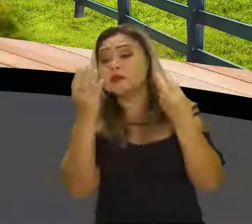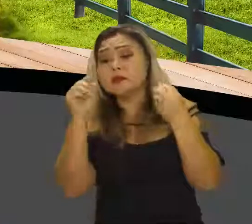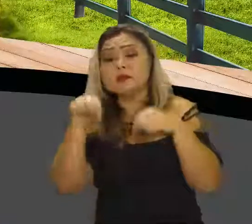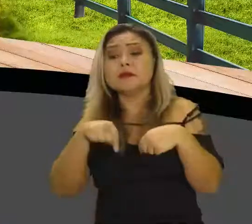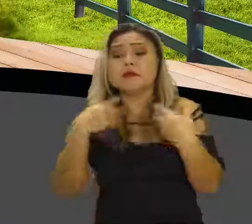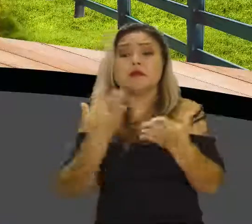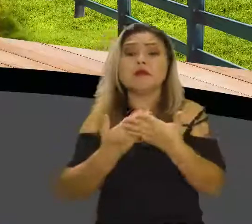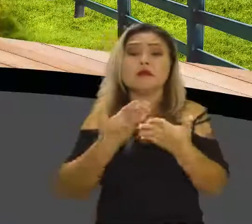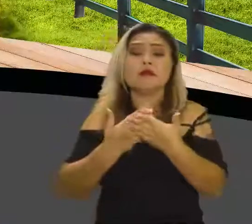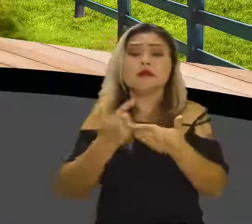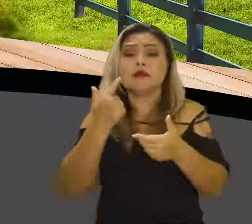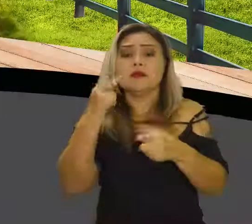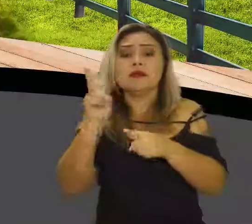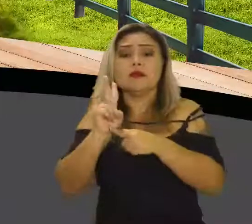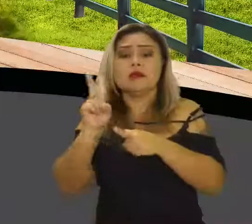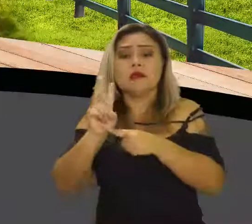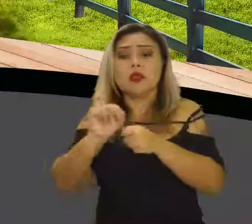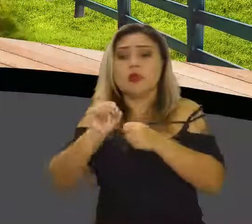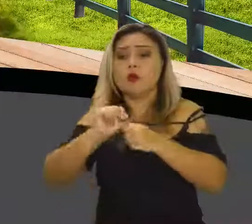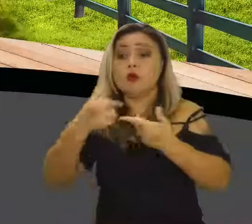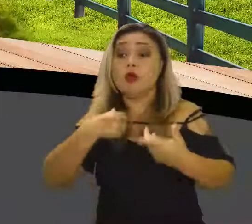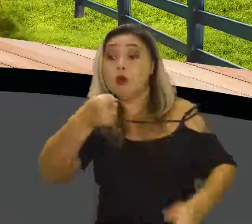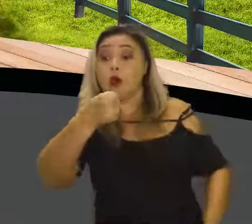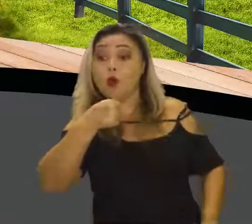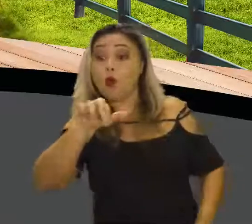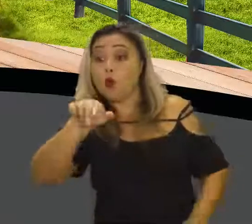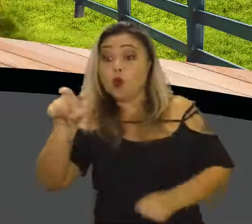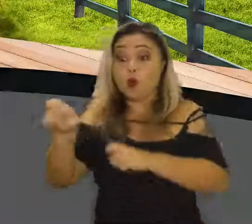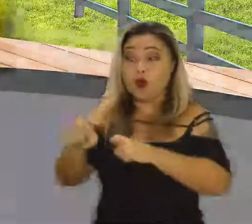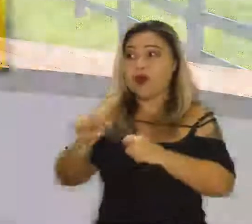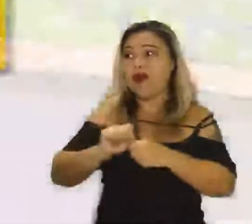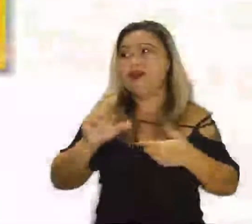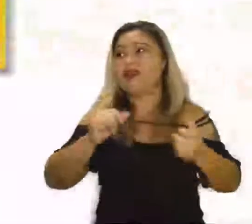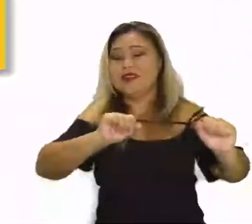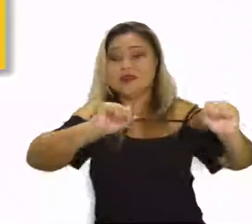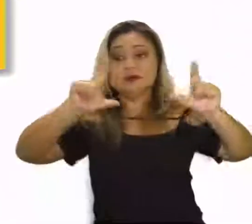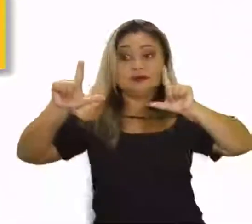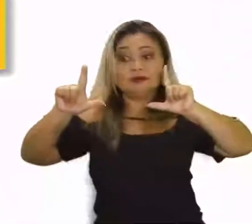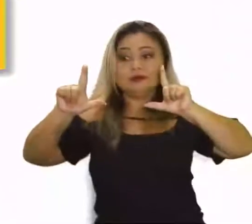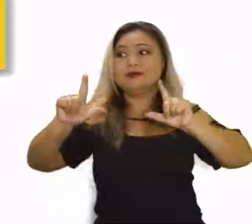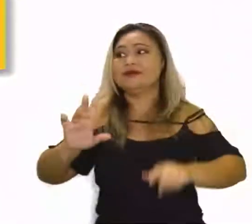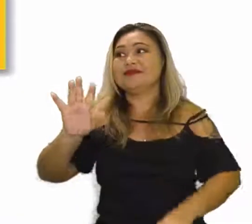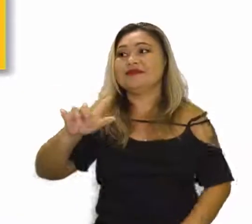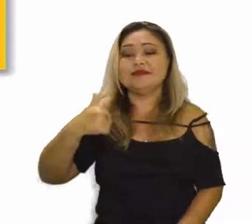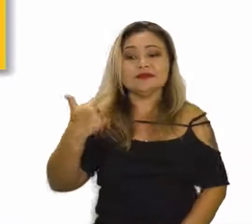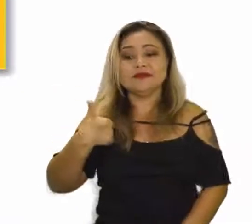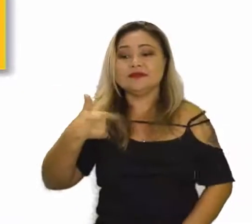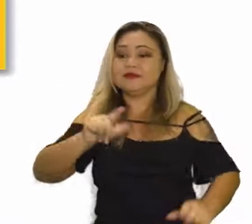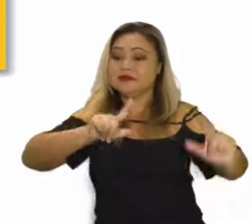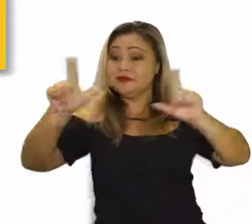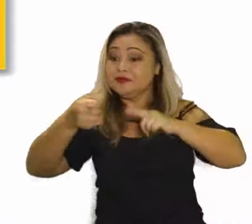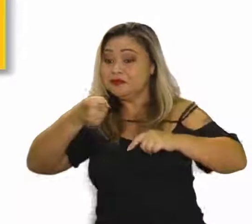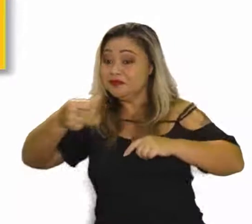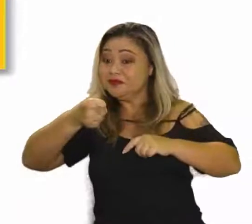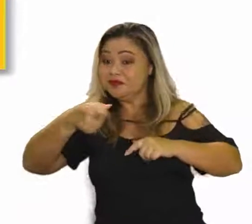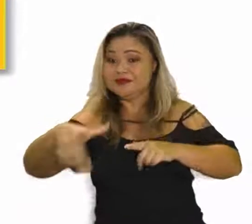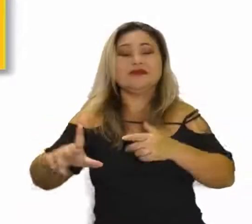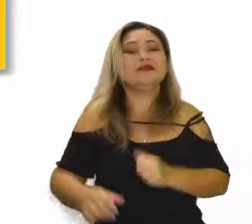é uma aula e começo a querer fazer um programa rural. Volta lá na tela, então. Não, começo a fazer um programa